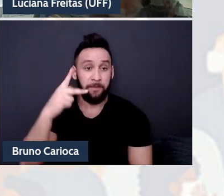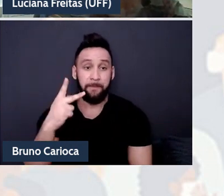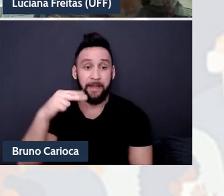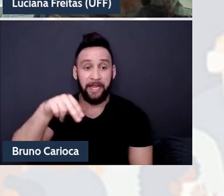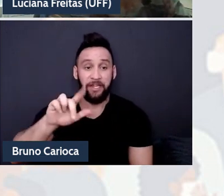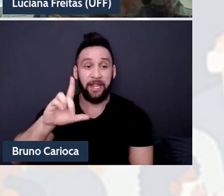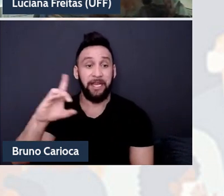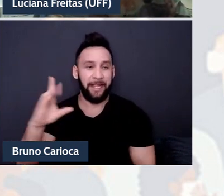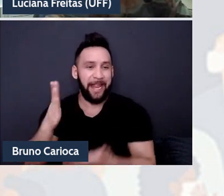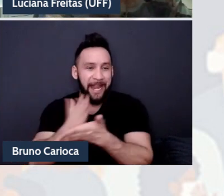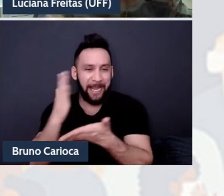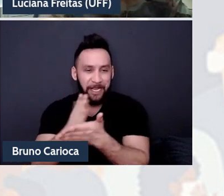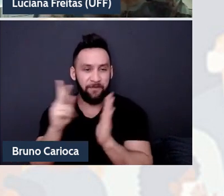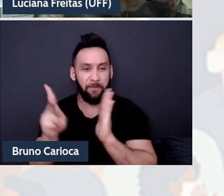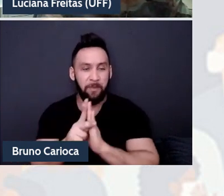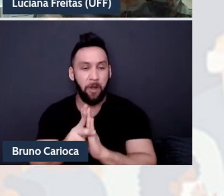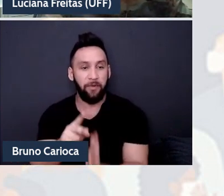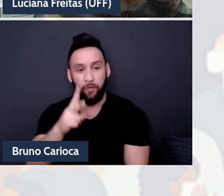ensino médio.